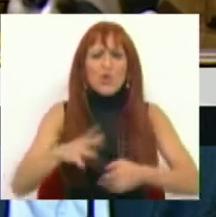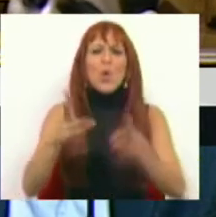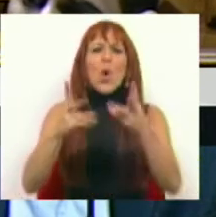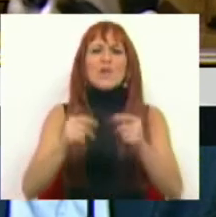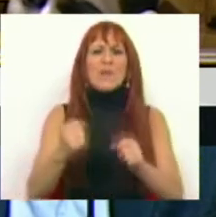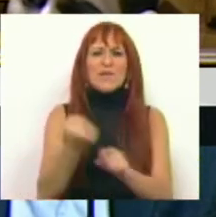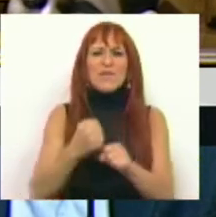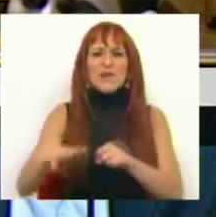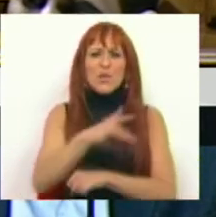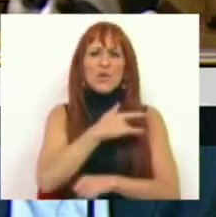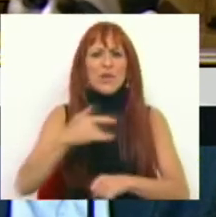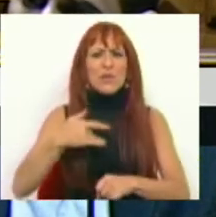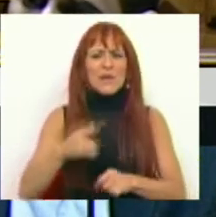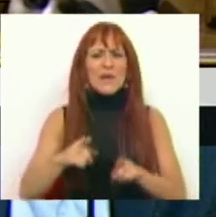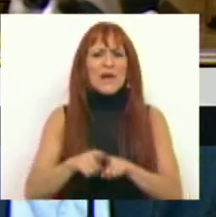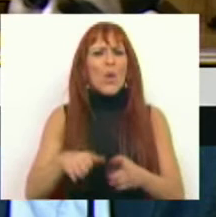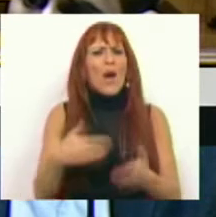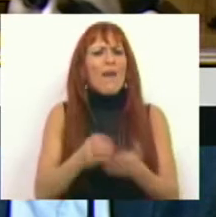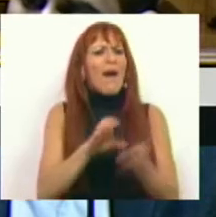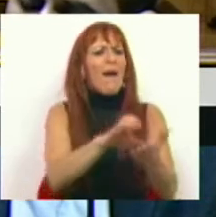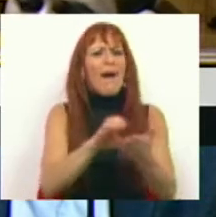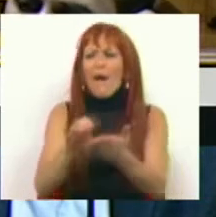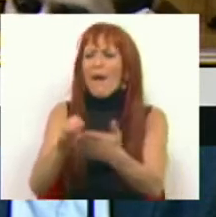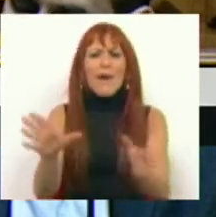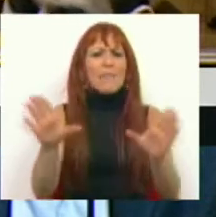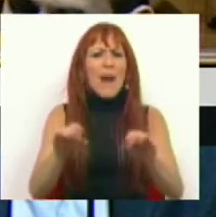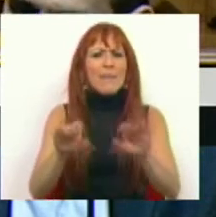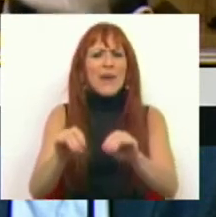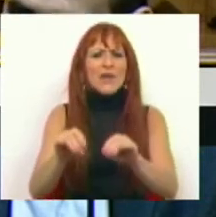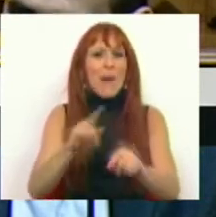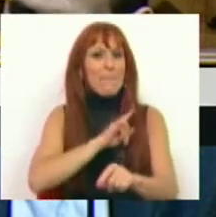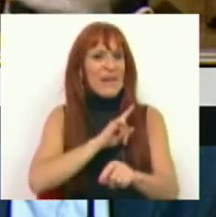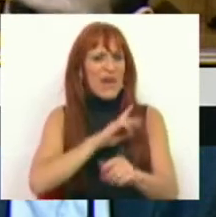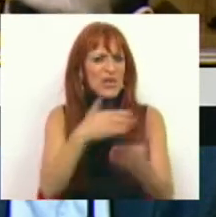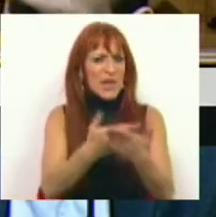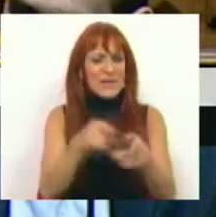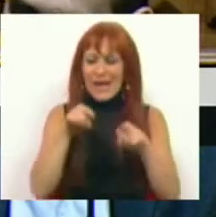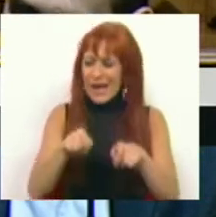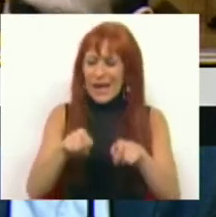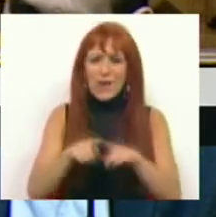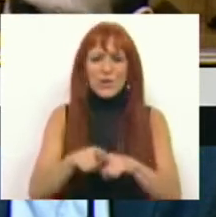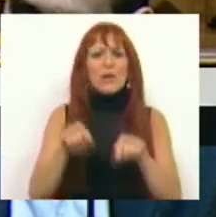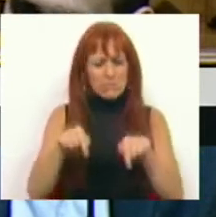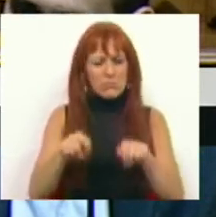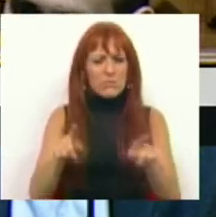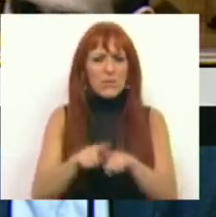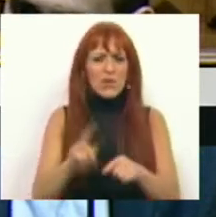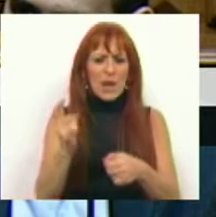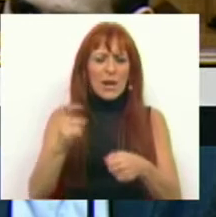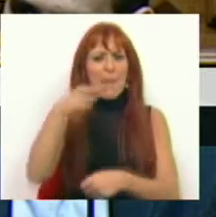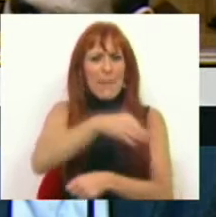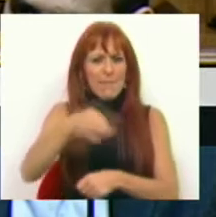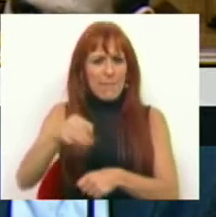Orçamento do Serviço Nacional de Saúde sirva para financiar cada vez mais privados. E é aqui que entra também as